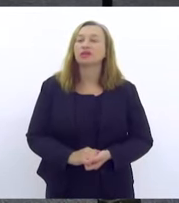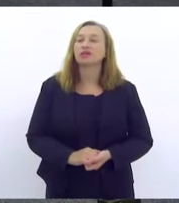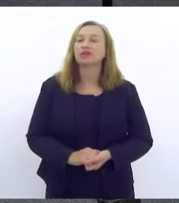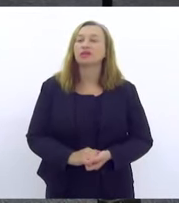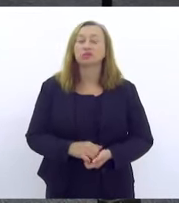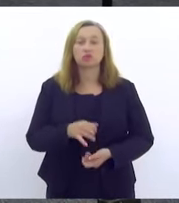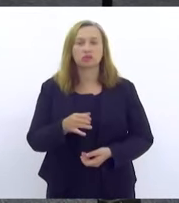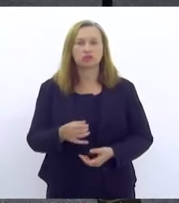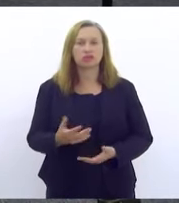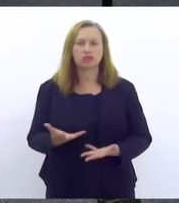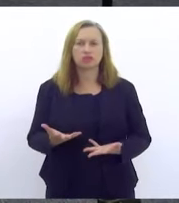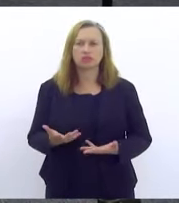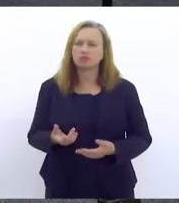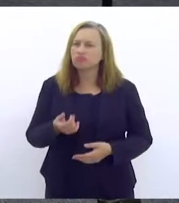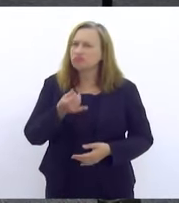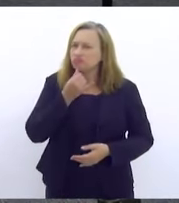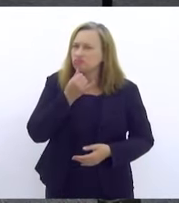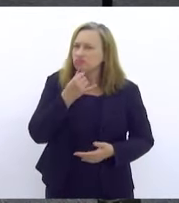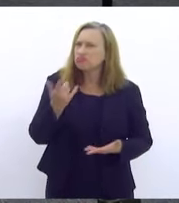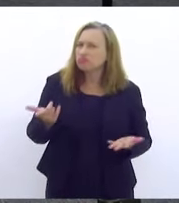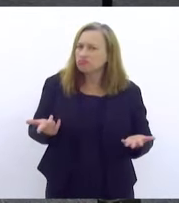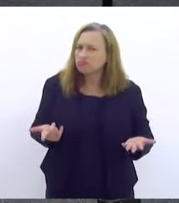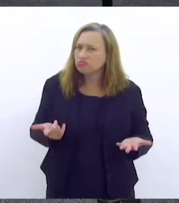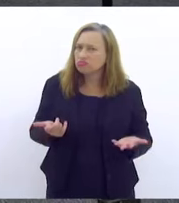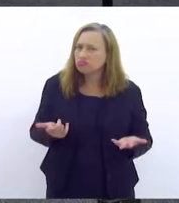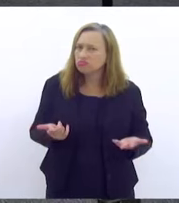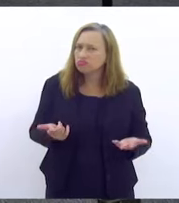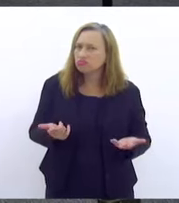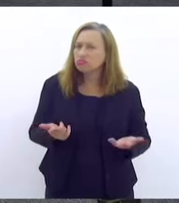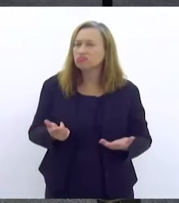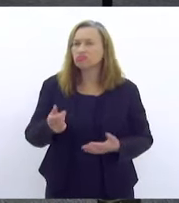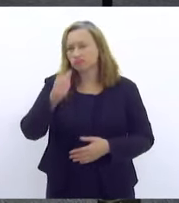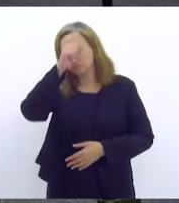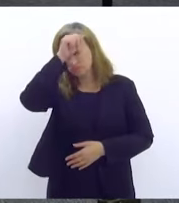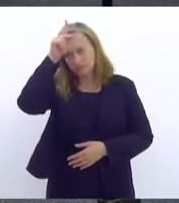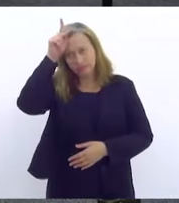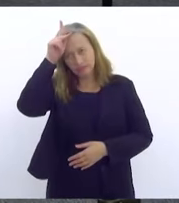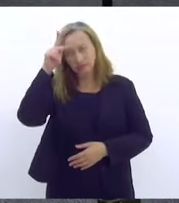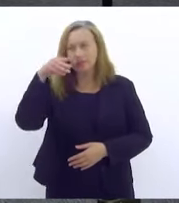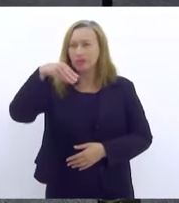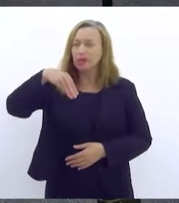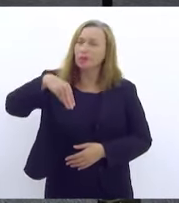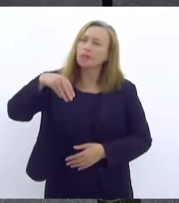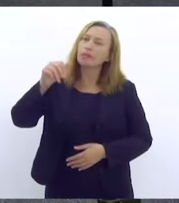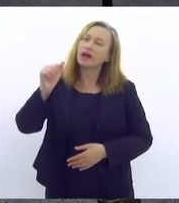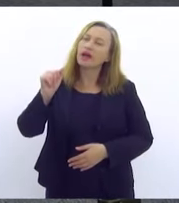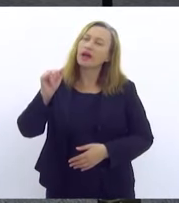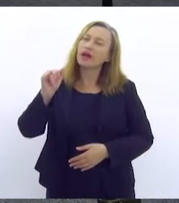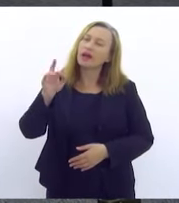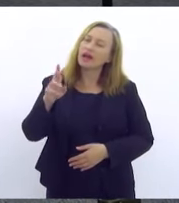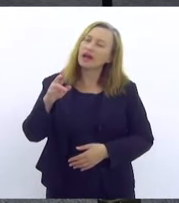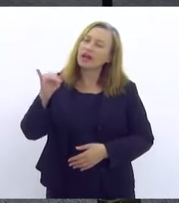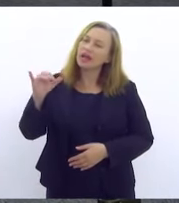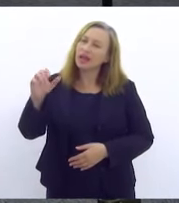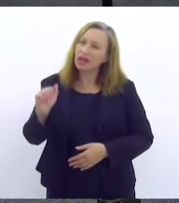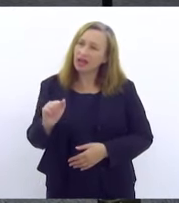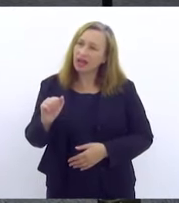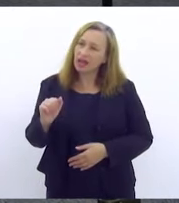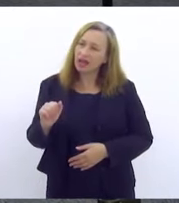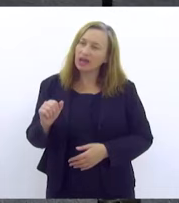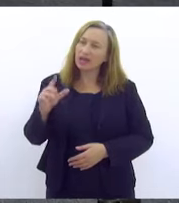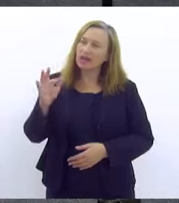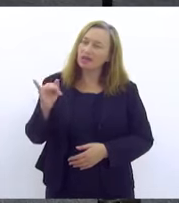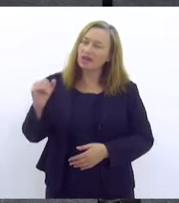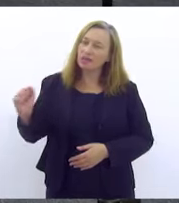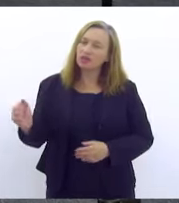gente perplexo é que o atual prefeito de Maricá, o Fabiano Horta, junto com o Quaquá e sua